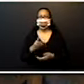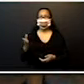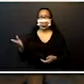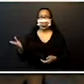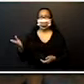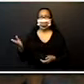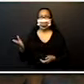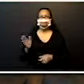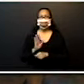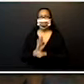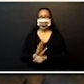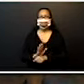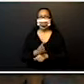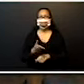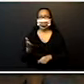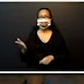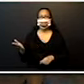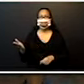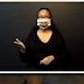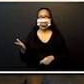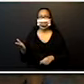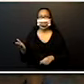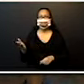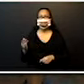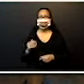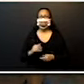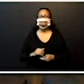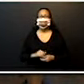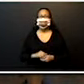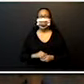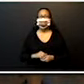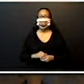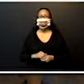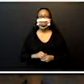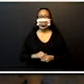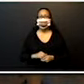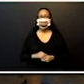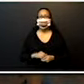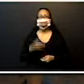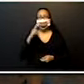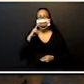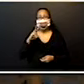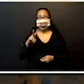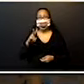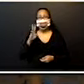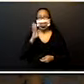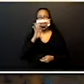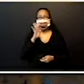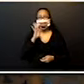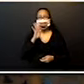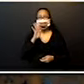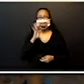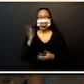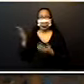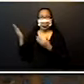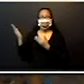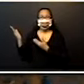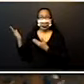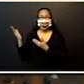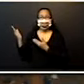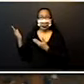um pouquinho, que a gente é bem bacaninha, olha que bonitinho que fica, ó. Olha lá.